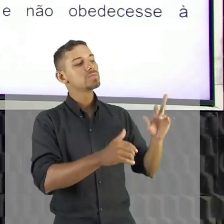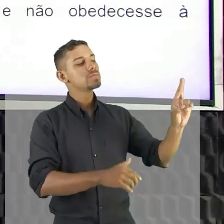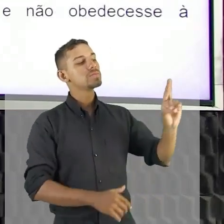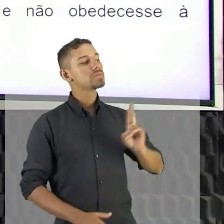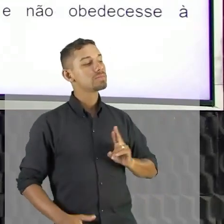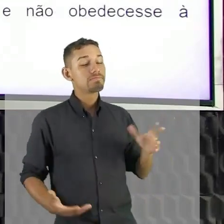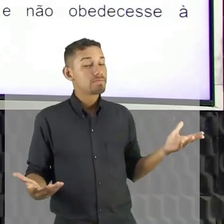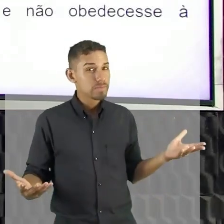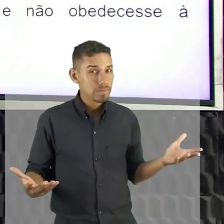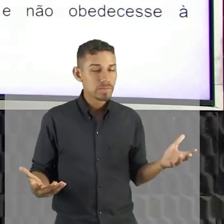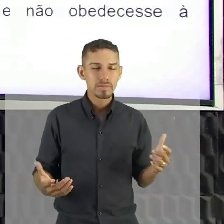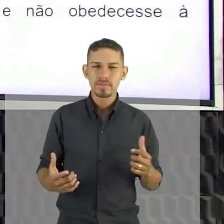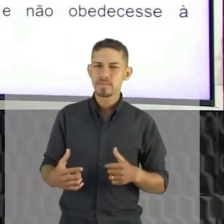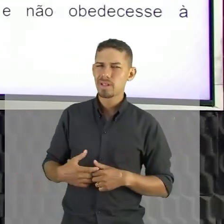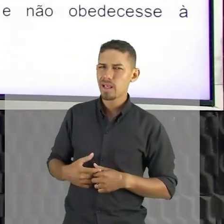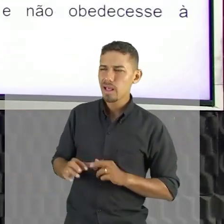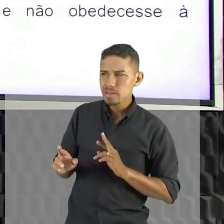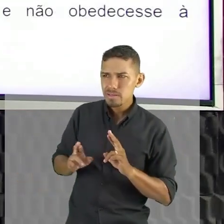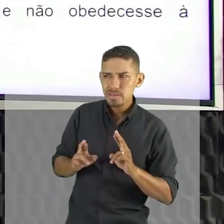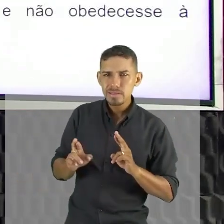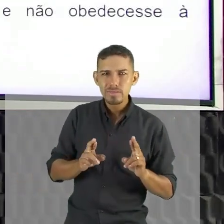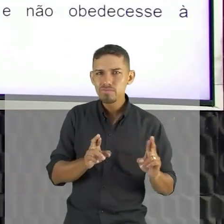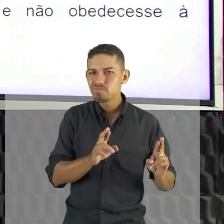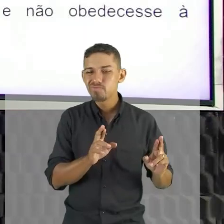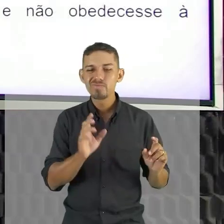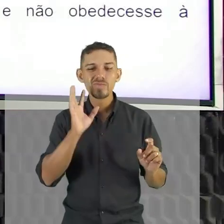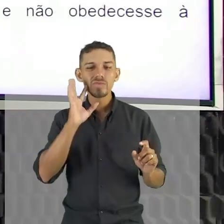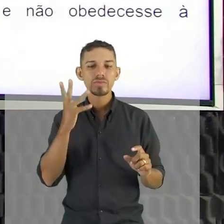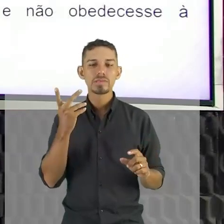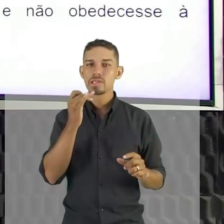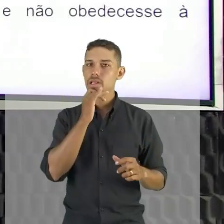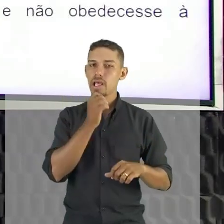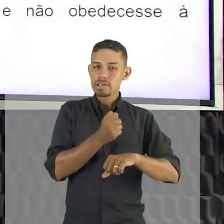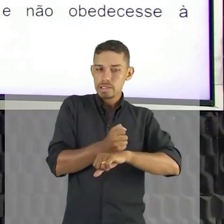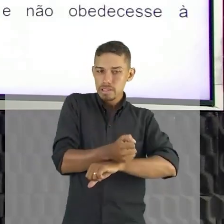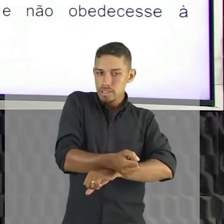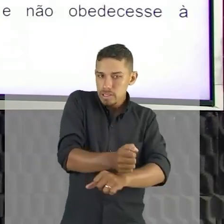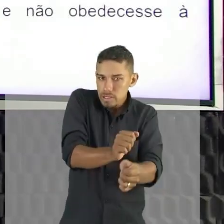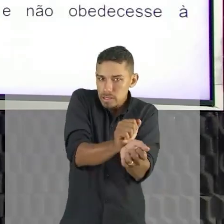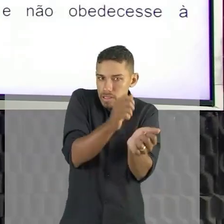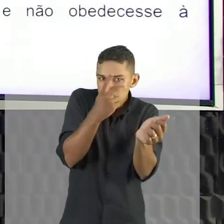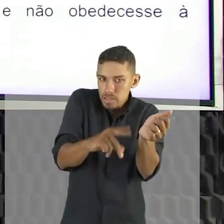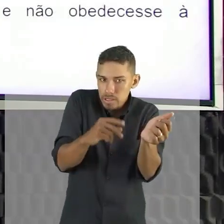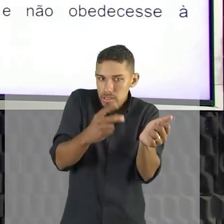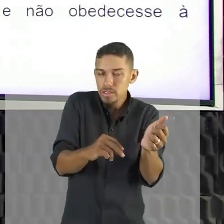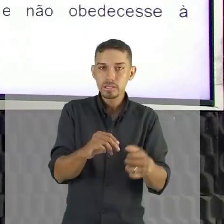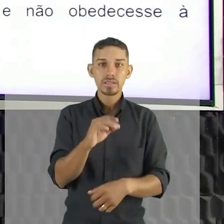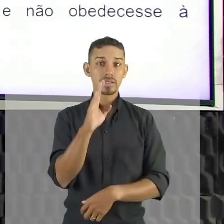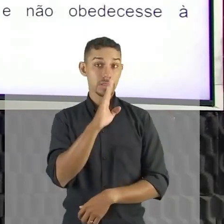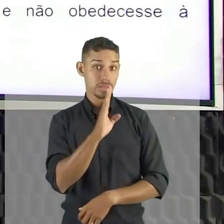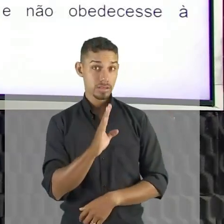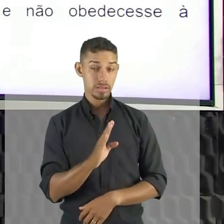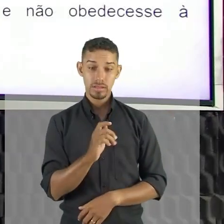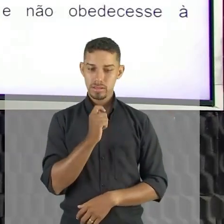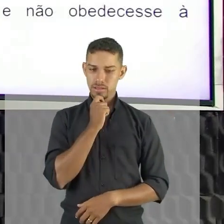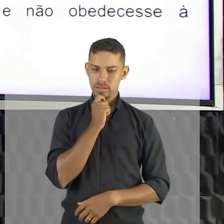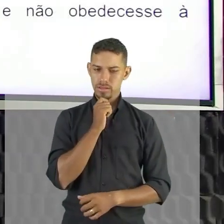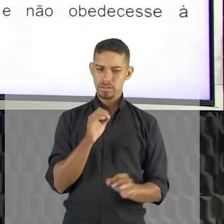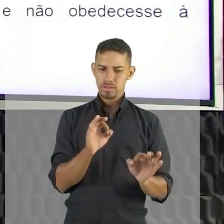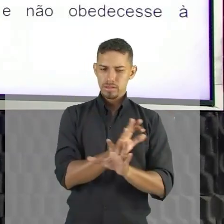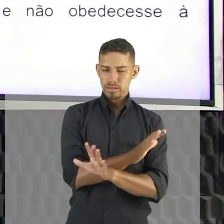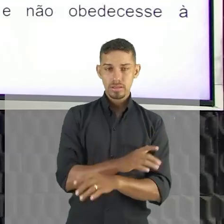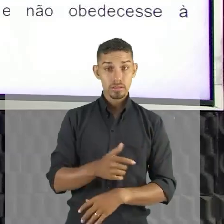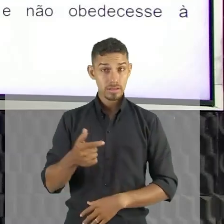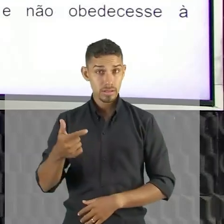principalmente em relação ainda ao processo de escravização no país que ainda não acabou. Mesmo chegando o